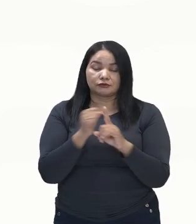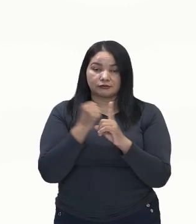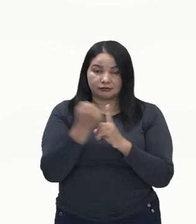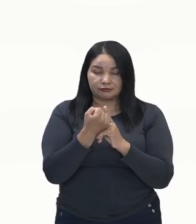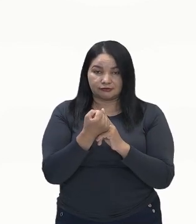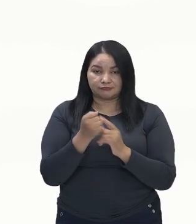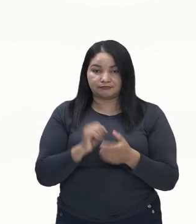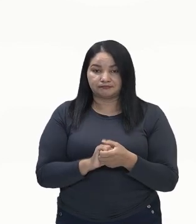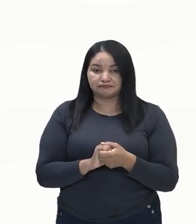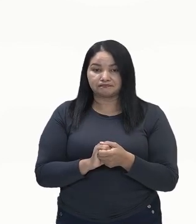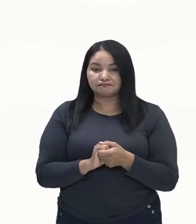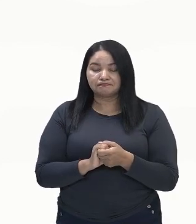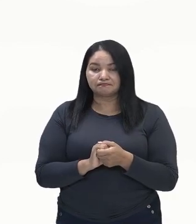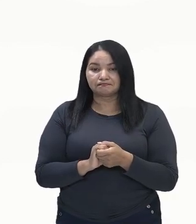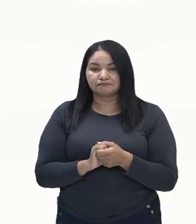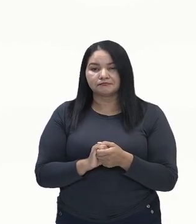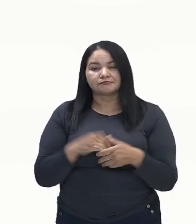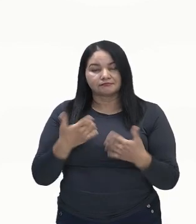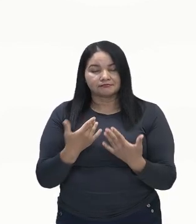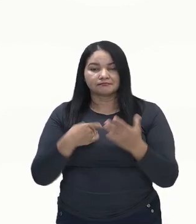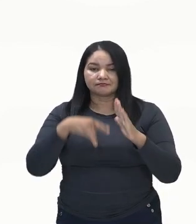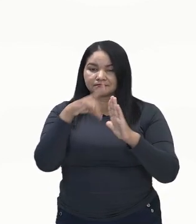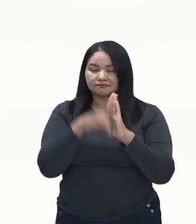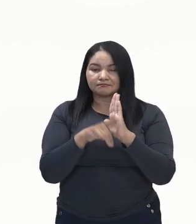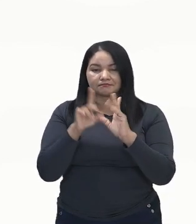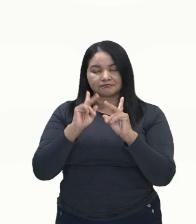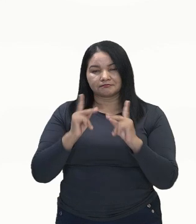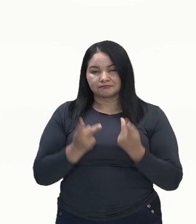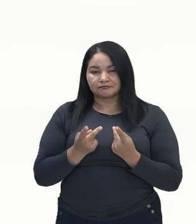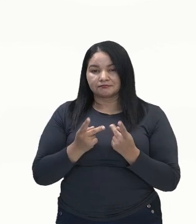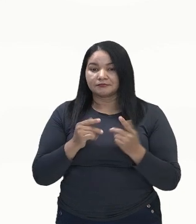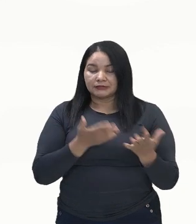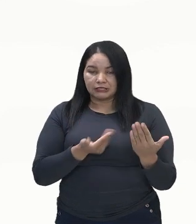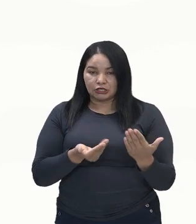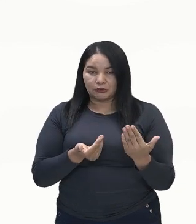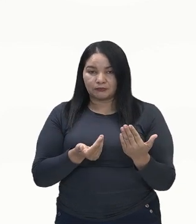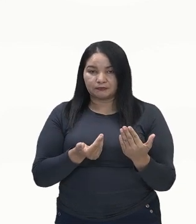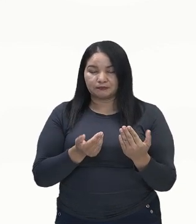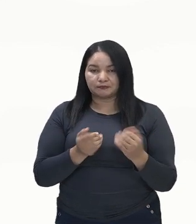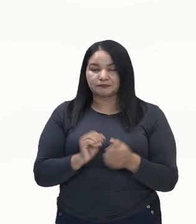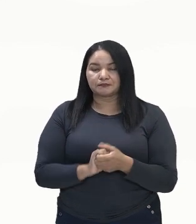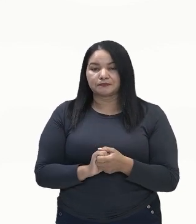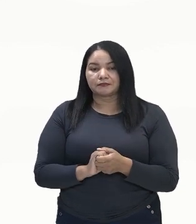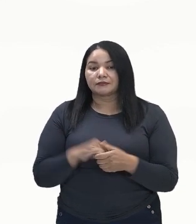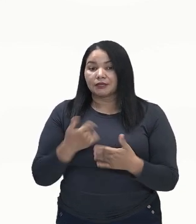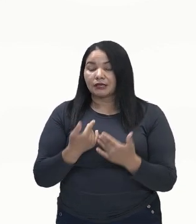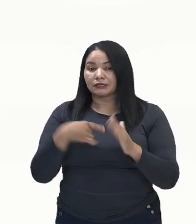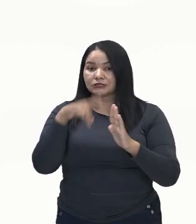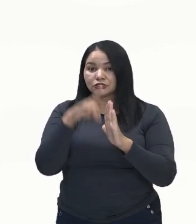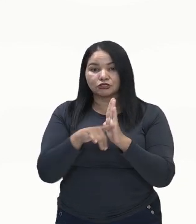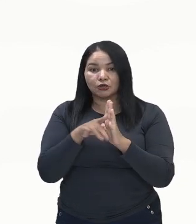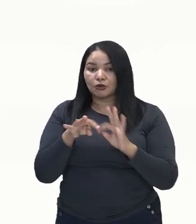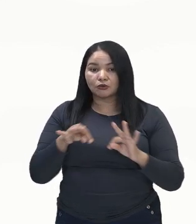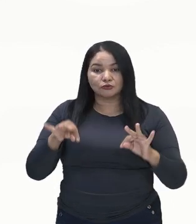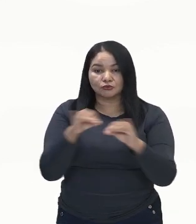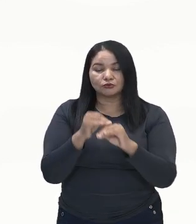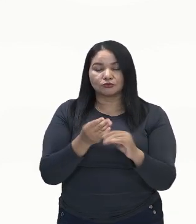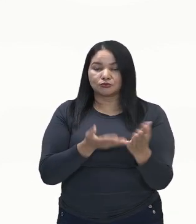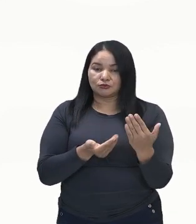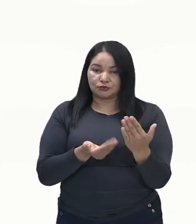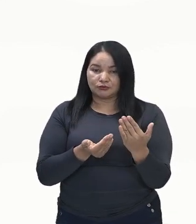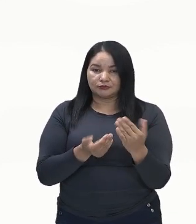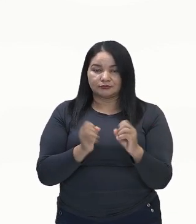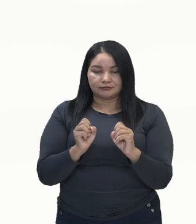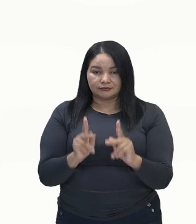basicamente, esses seriam os direitos humanos da juventude, certo? Então, esses direitos, eles são de todos os jovens, tudo